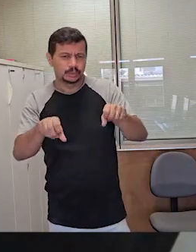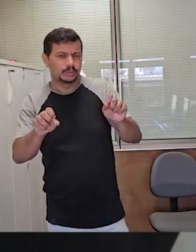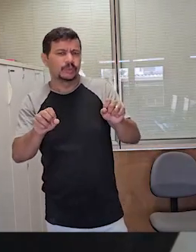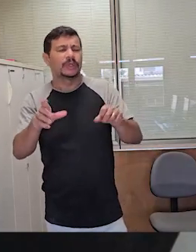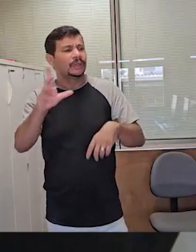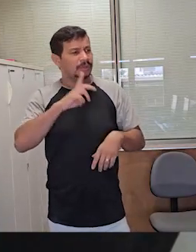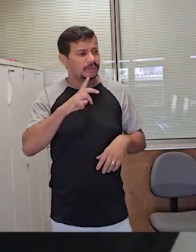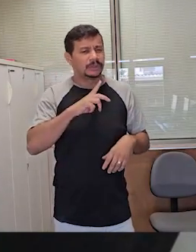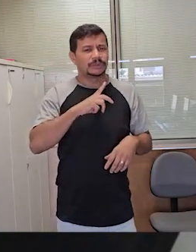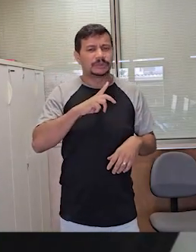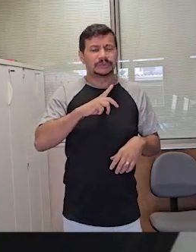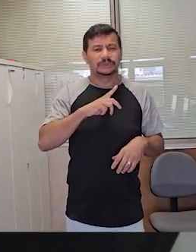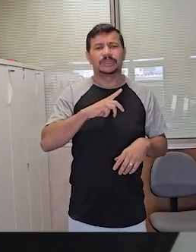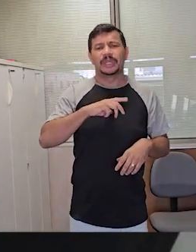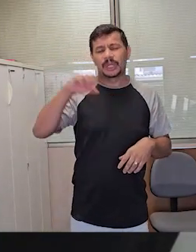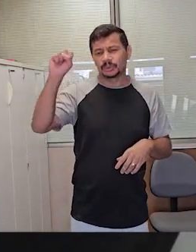sobrinho que está